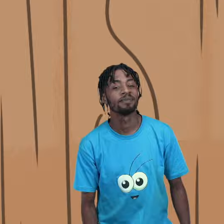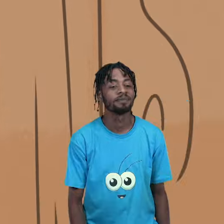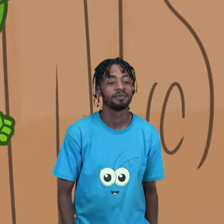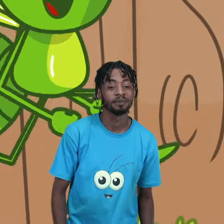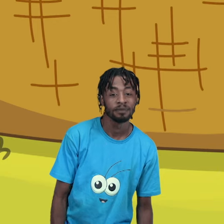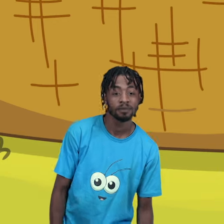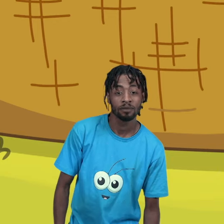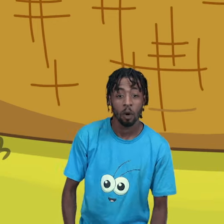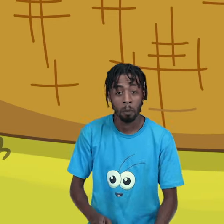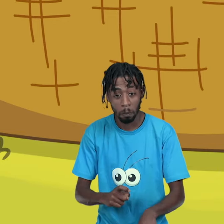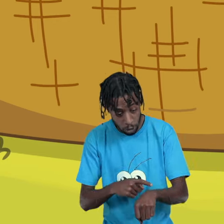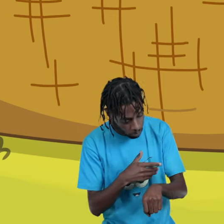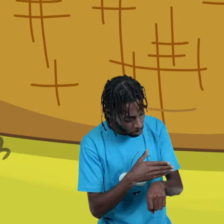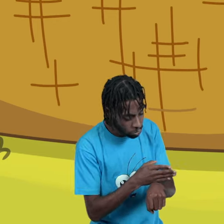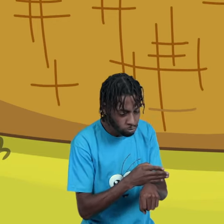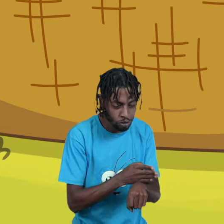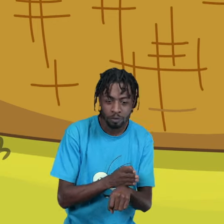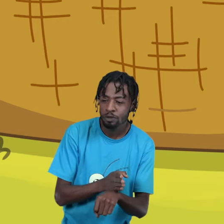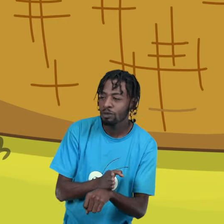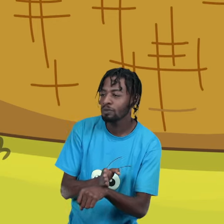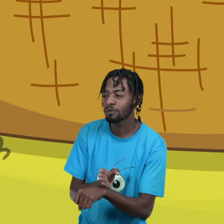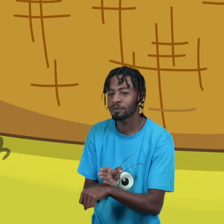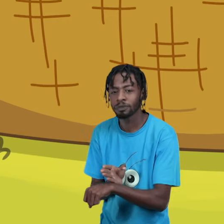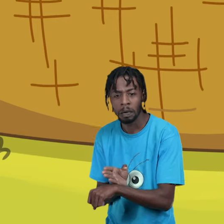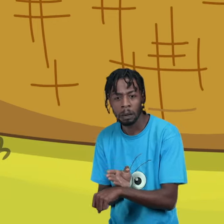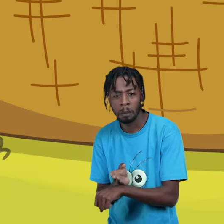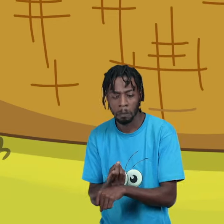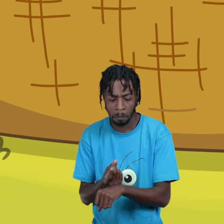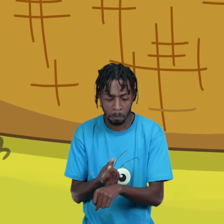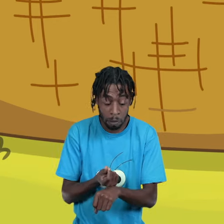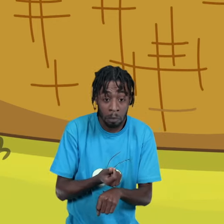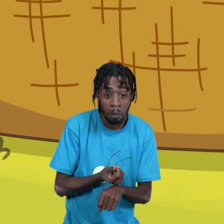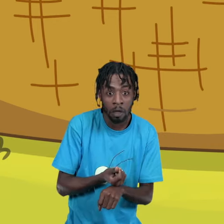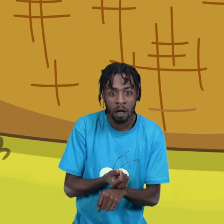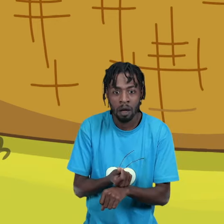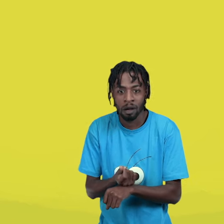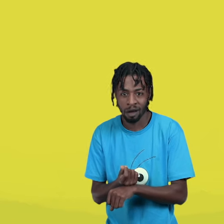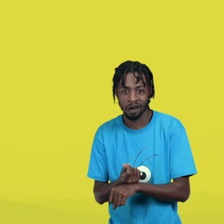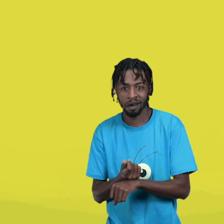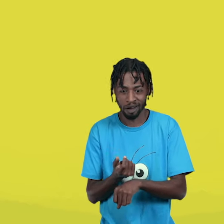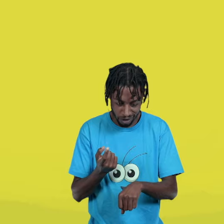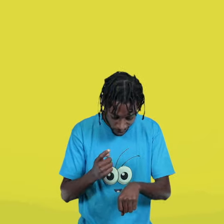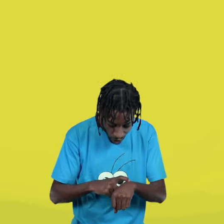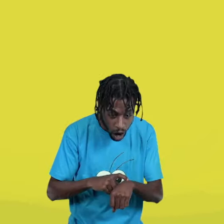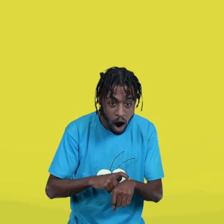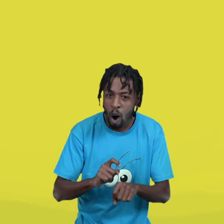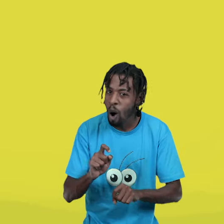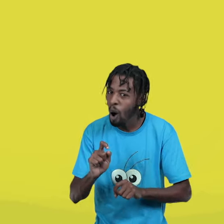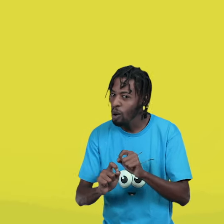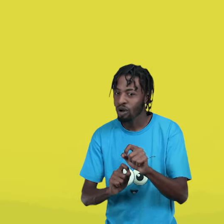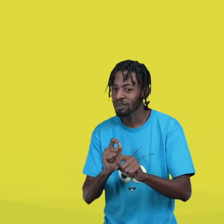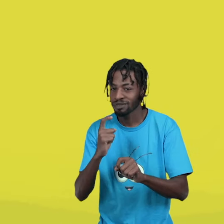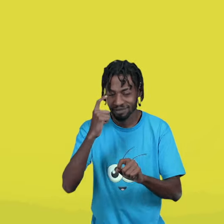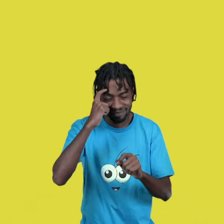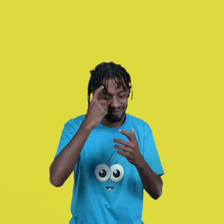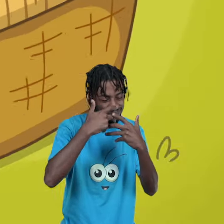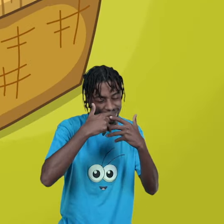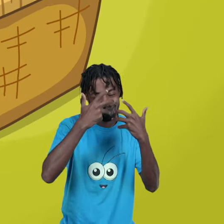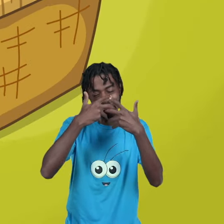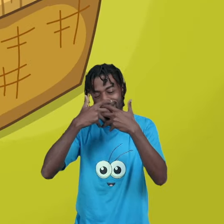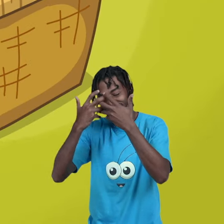O tempo passa Assim depressa Está na hora de pensar